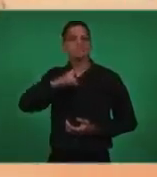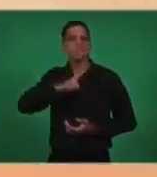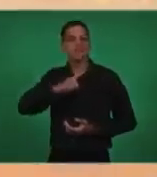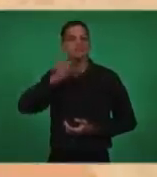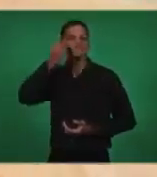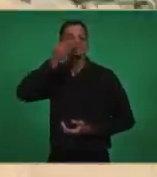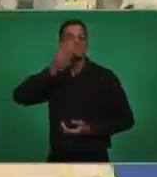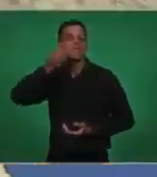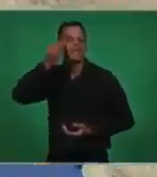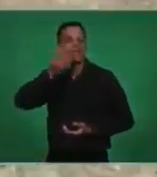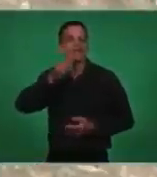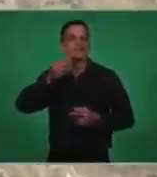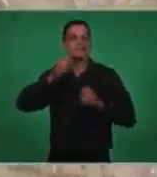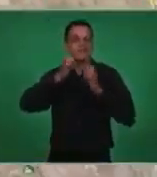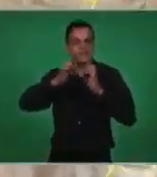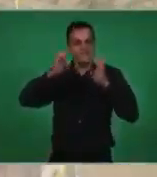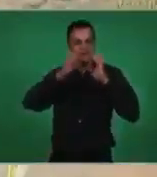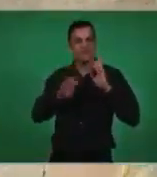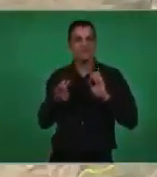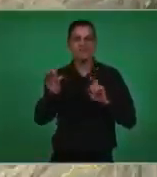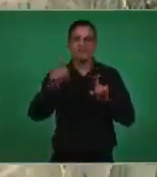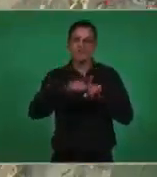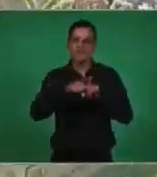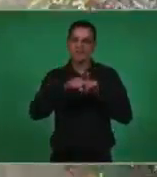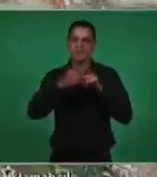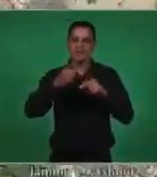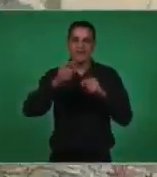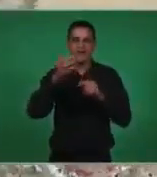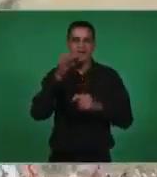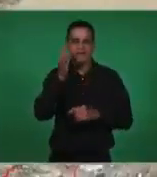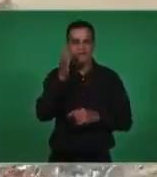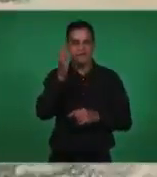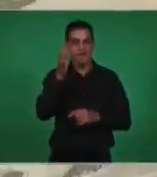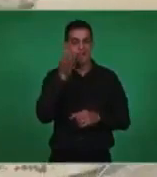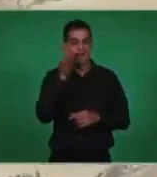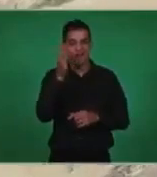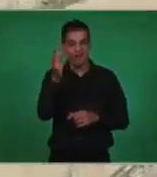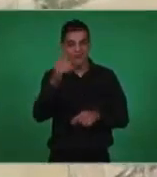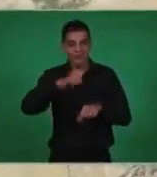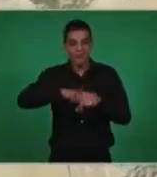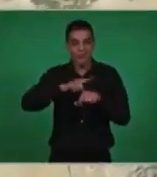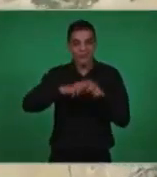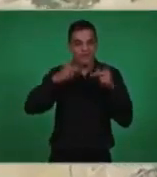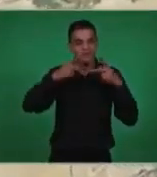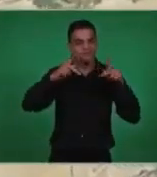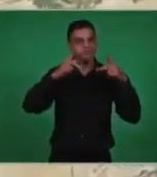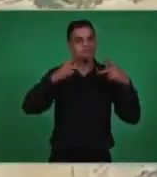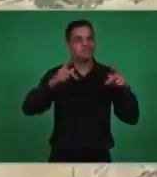Evangelho Eterno e pela mensagem da breve volta do Senhor Jesus.